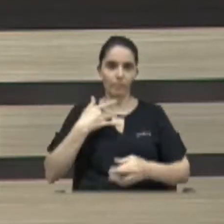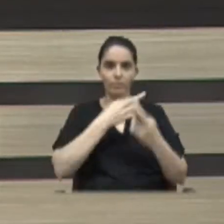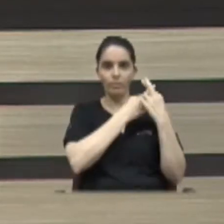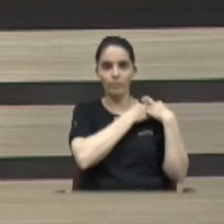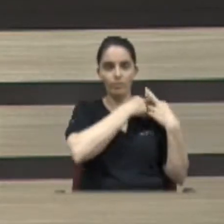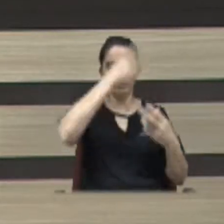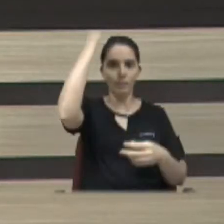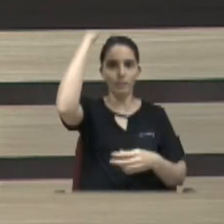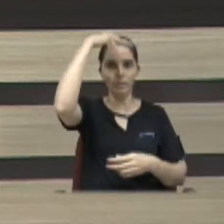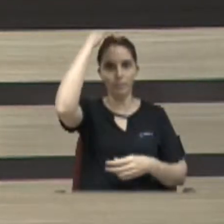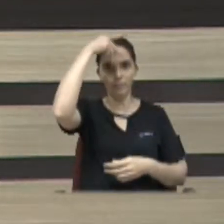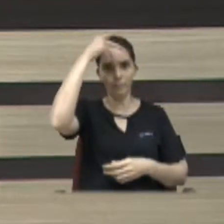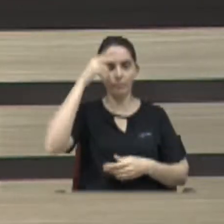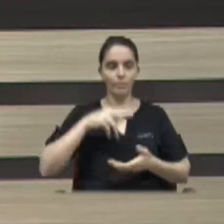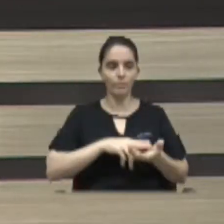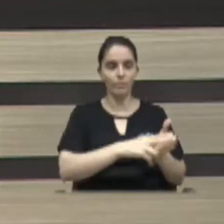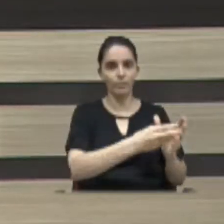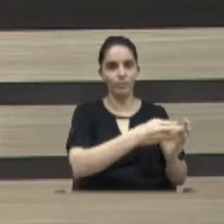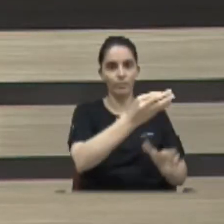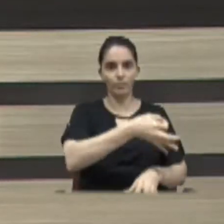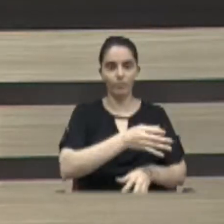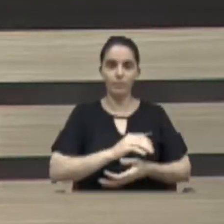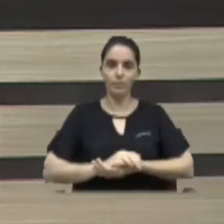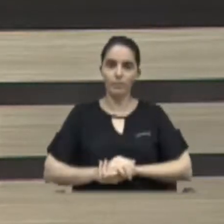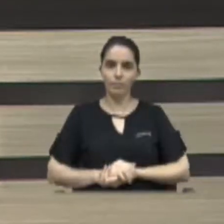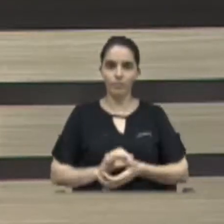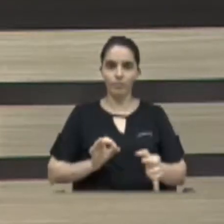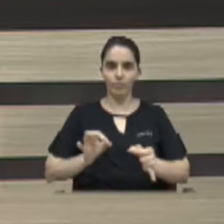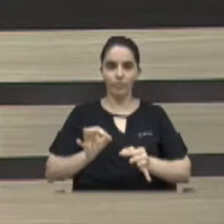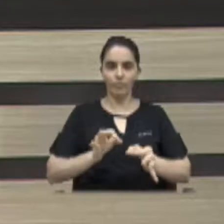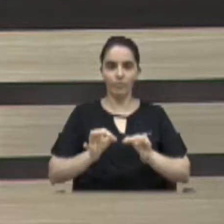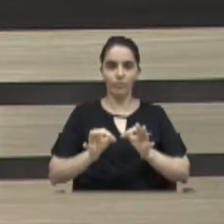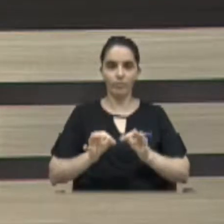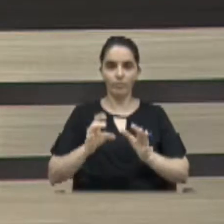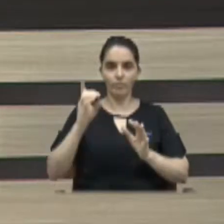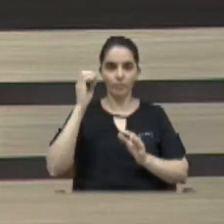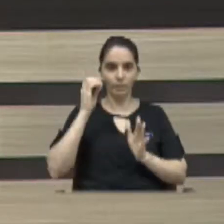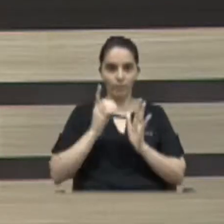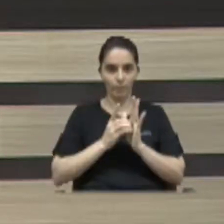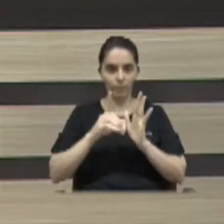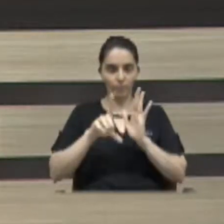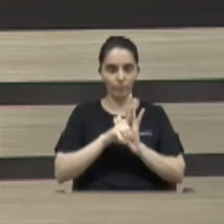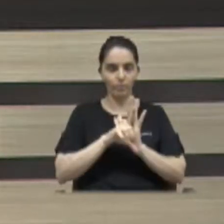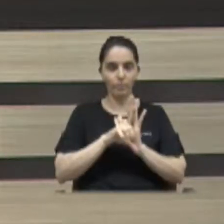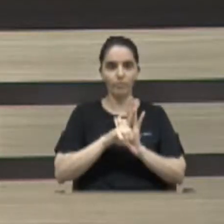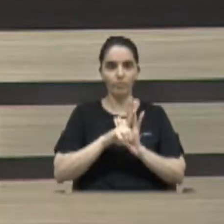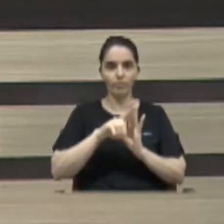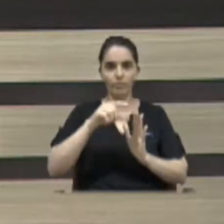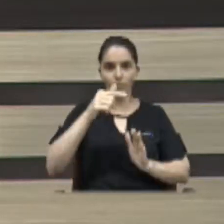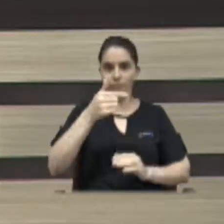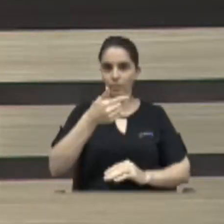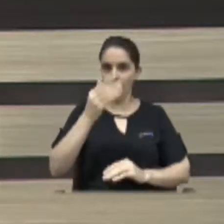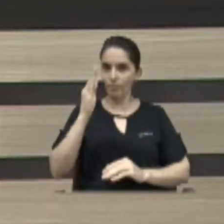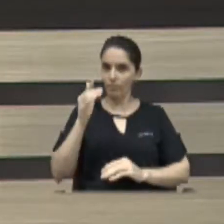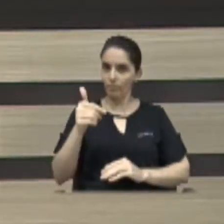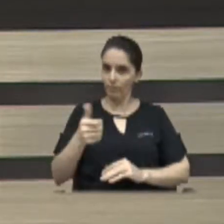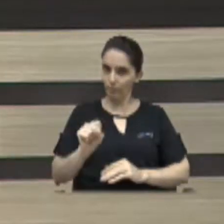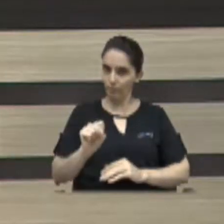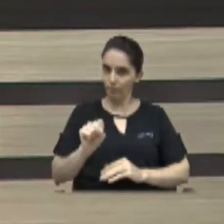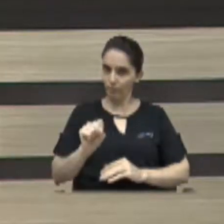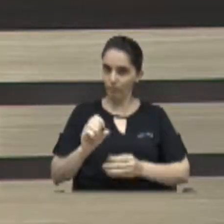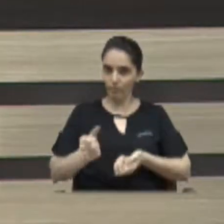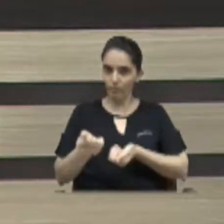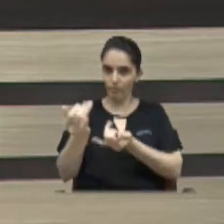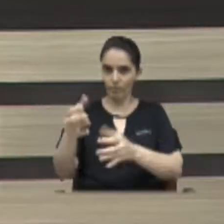Érica Tanque. Encaminhe-se às comissões competentes. Projeto de decreto legislativo número 2/2018,